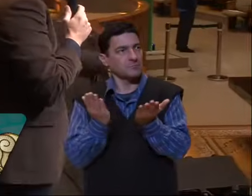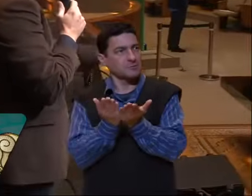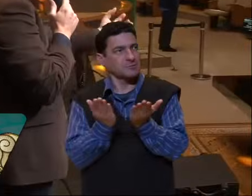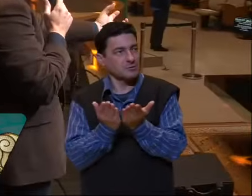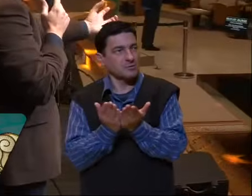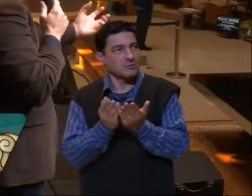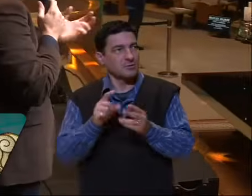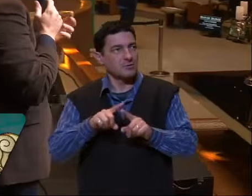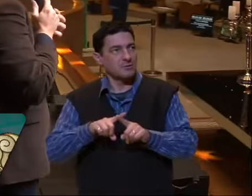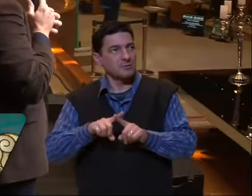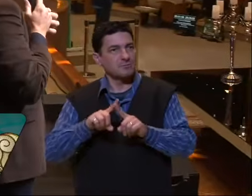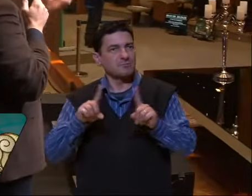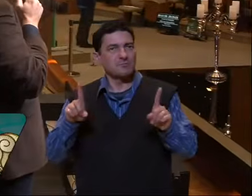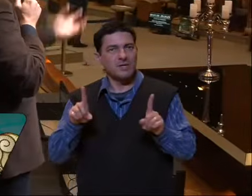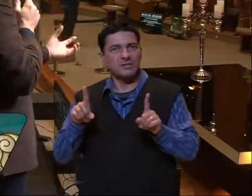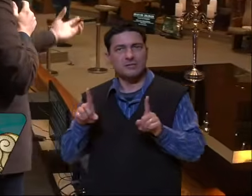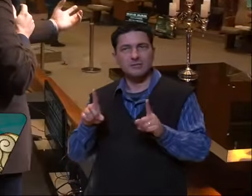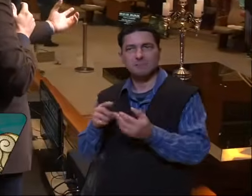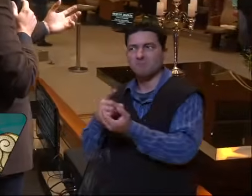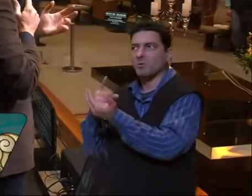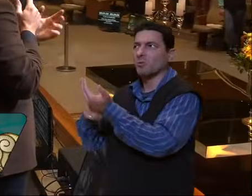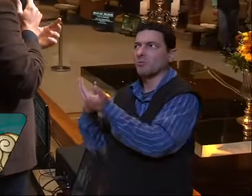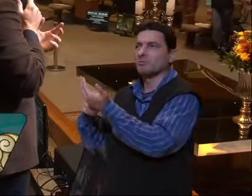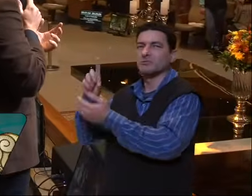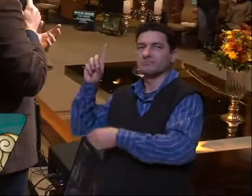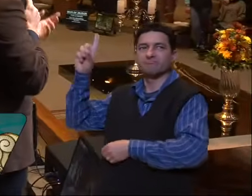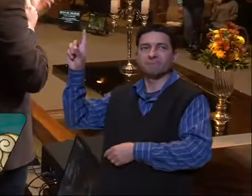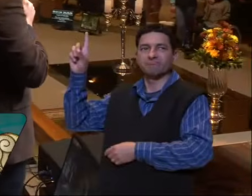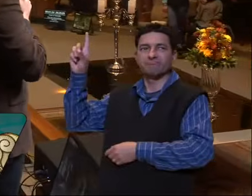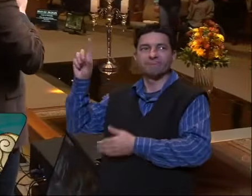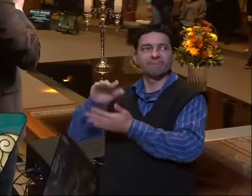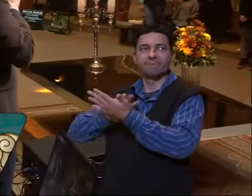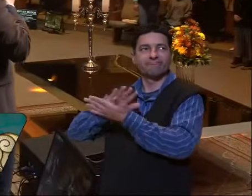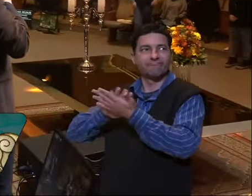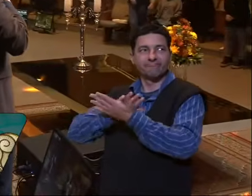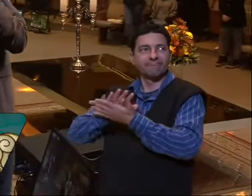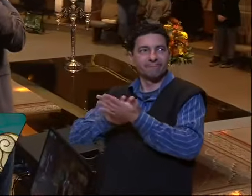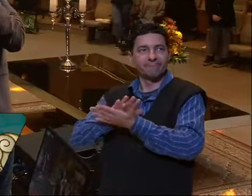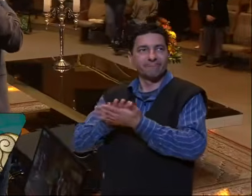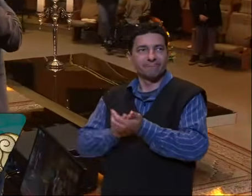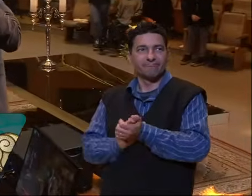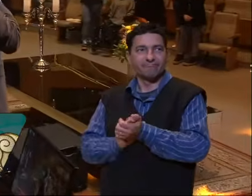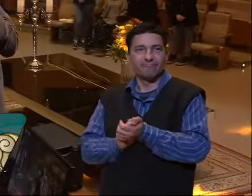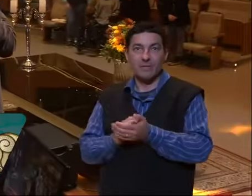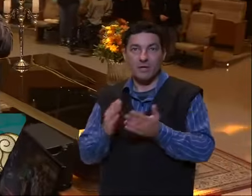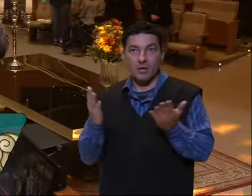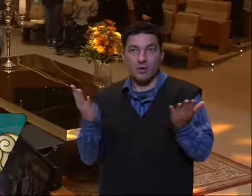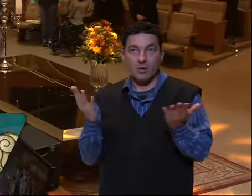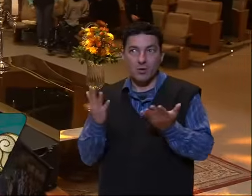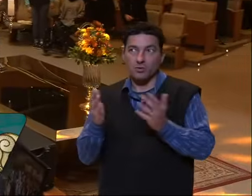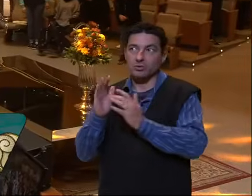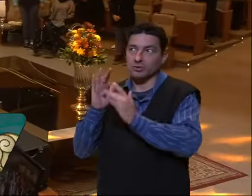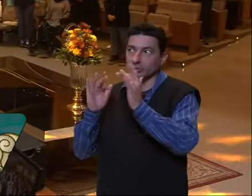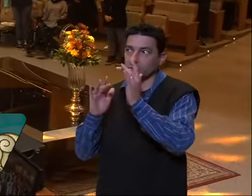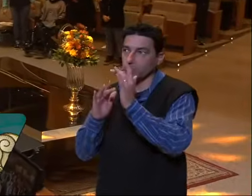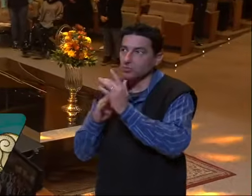estão presas em pecados, não conseguem se livrar. Mas hoje Jesus vai entrar na sua